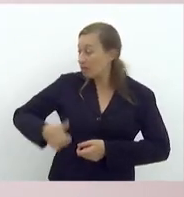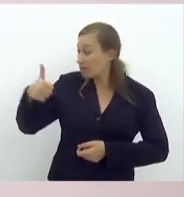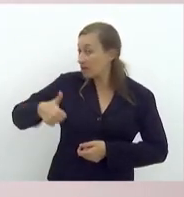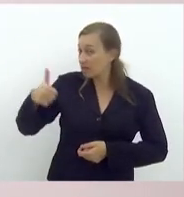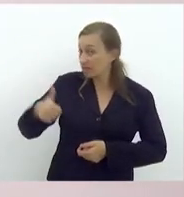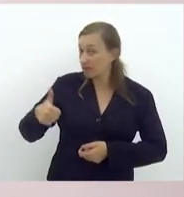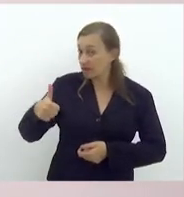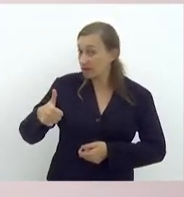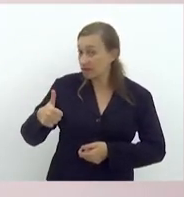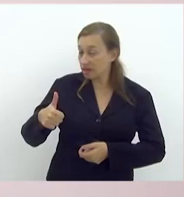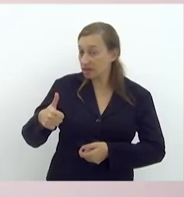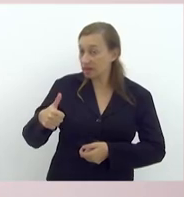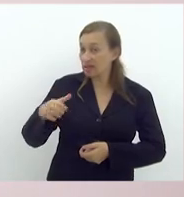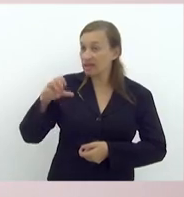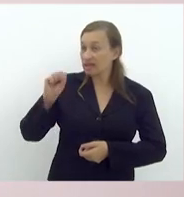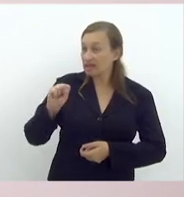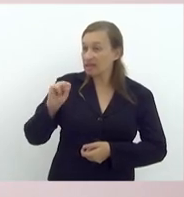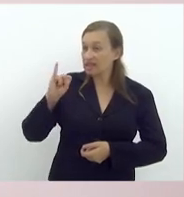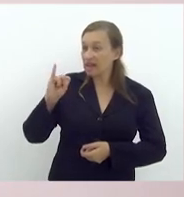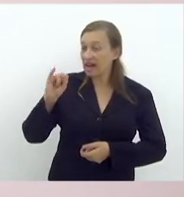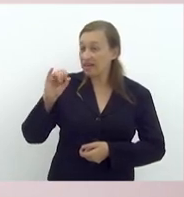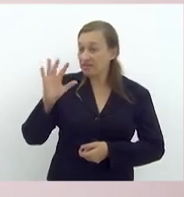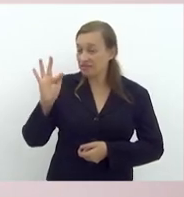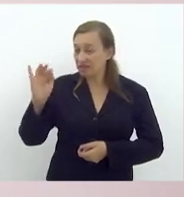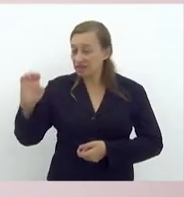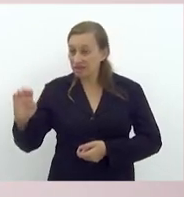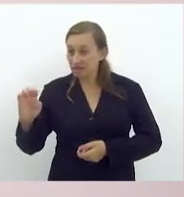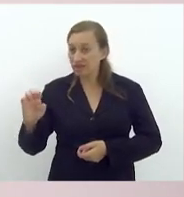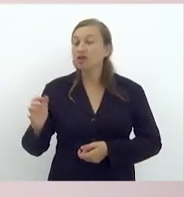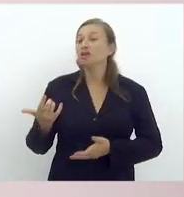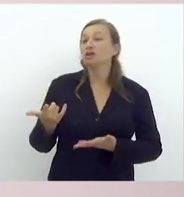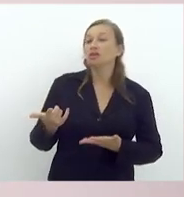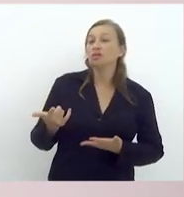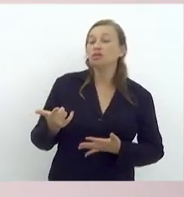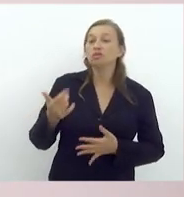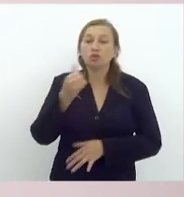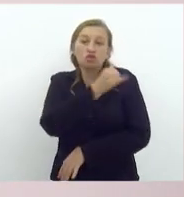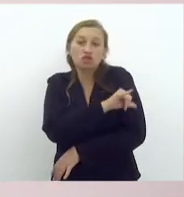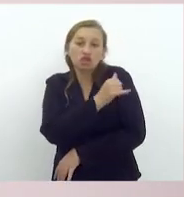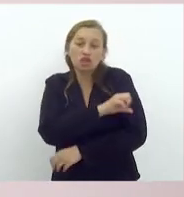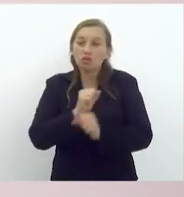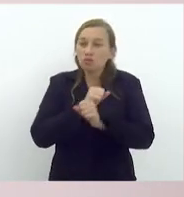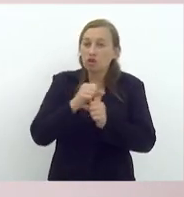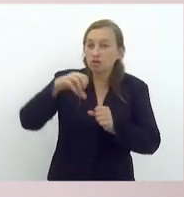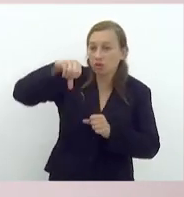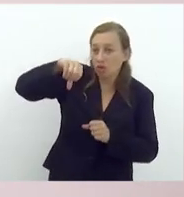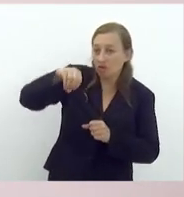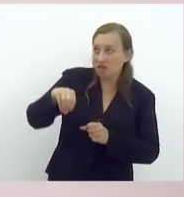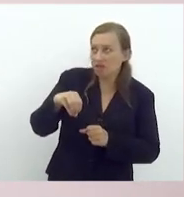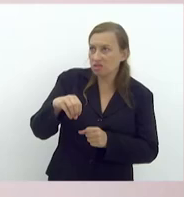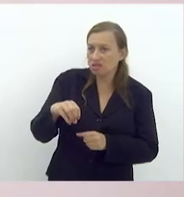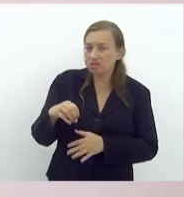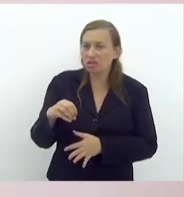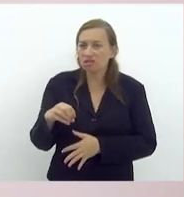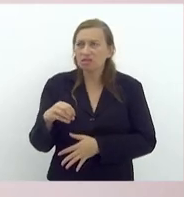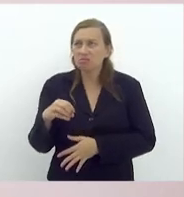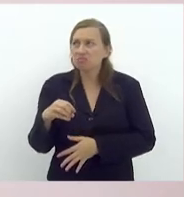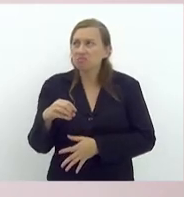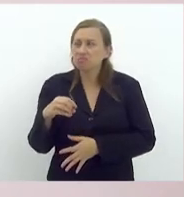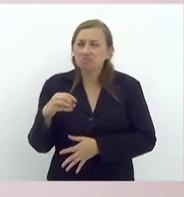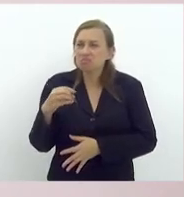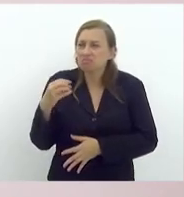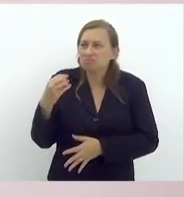a fazer uma syfer no Rio de Janeiro lá na década de 90 quando quando nem se falava em saiffer